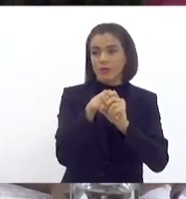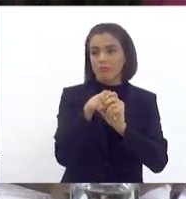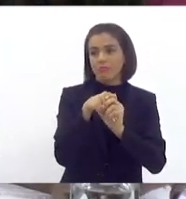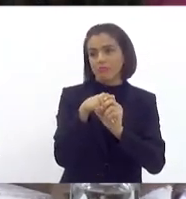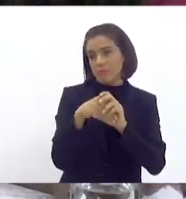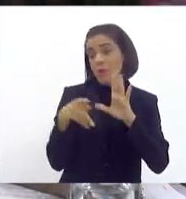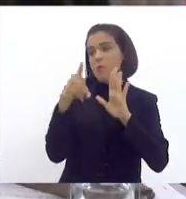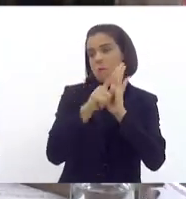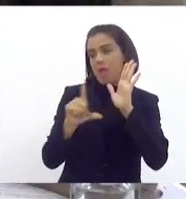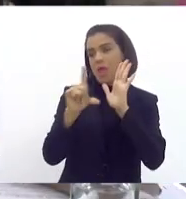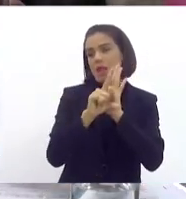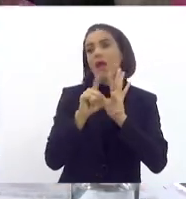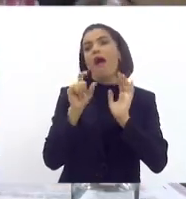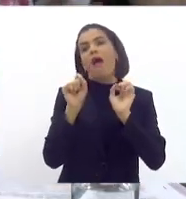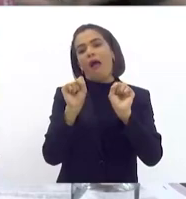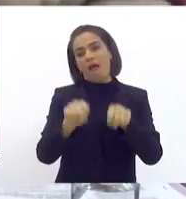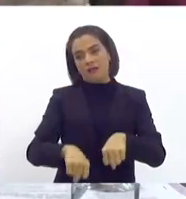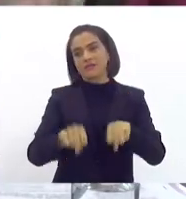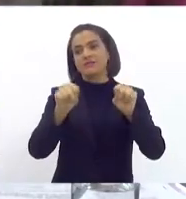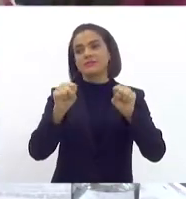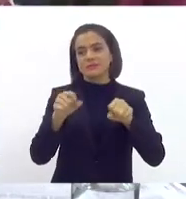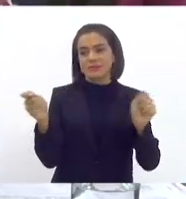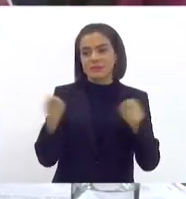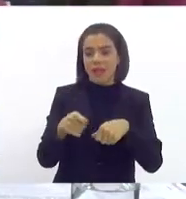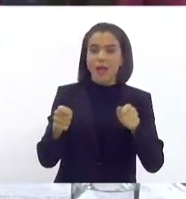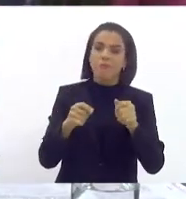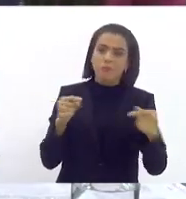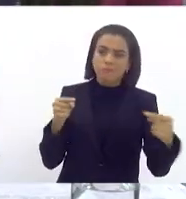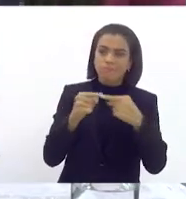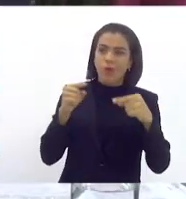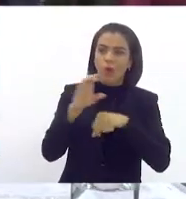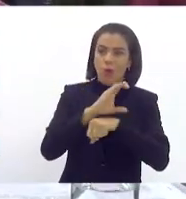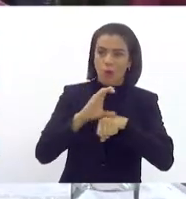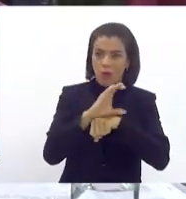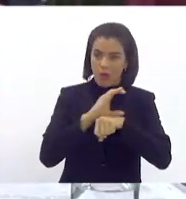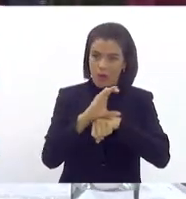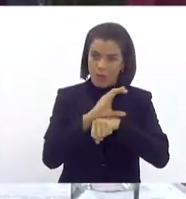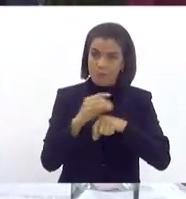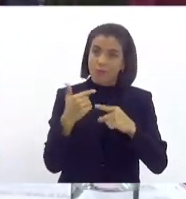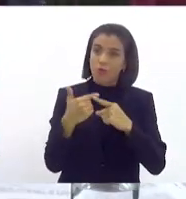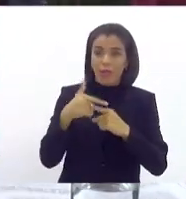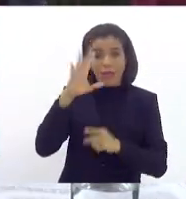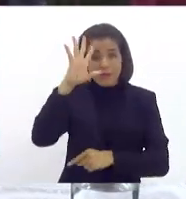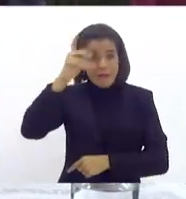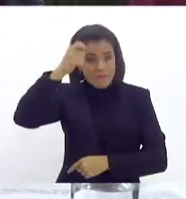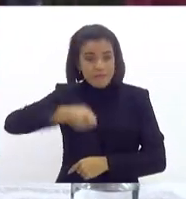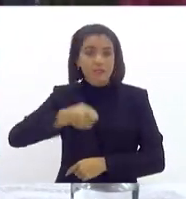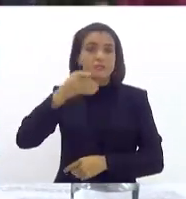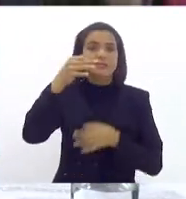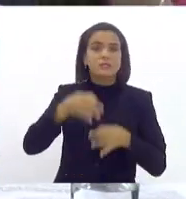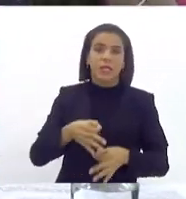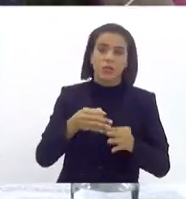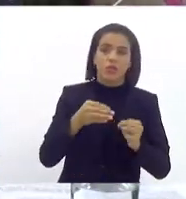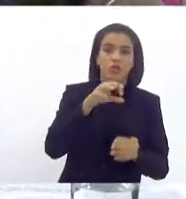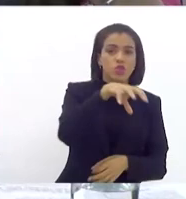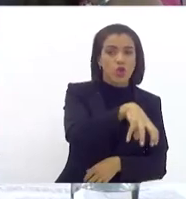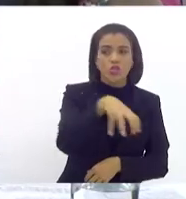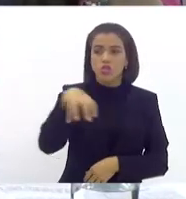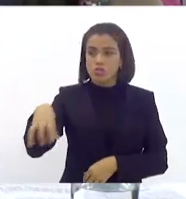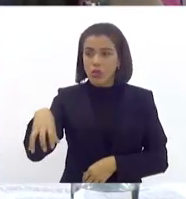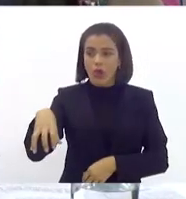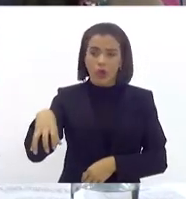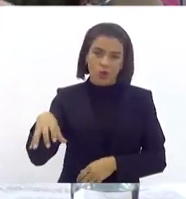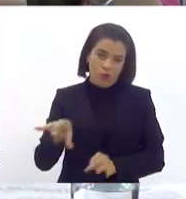no PL. Aí sim, entendo. Podemos colocar como constitucionalidade, porque aqui aí ele define de maneira específica dois órgãos e não todos